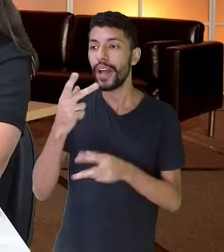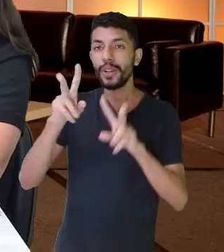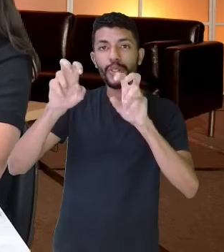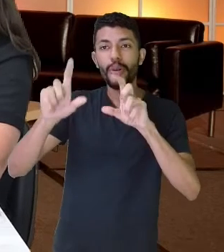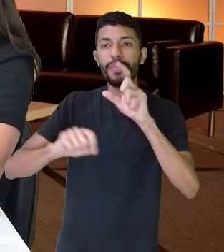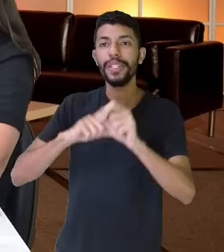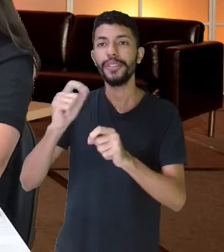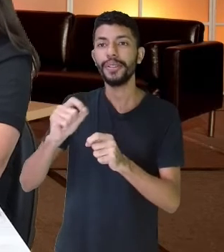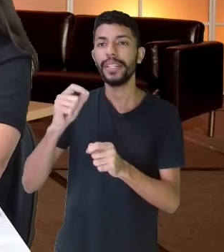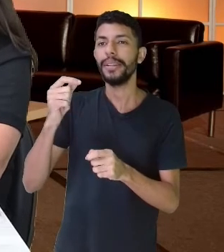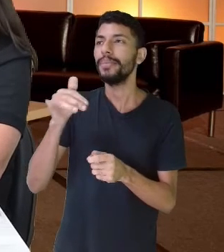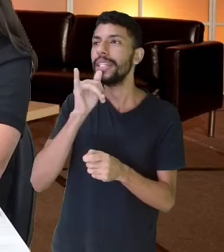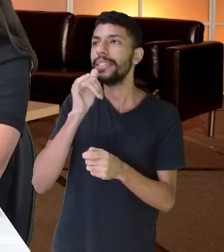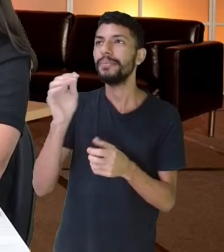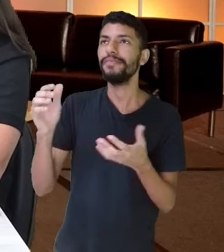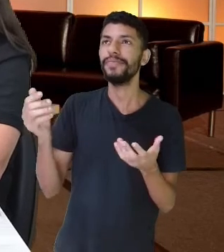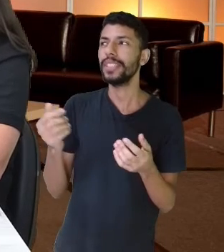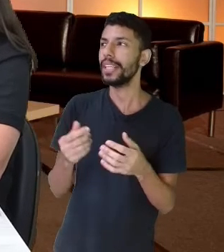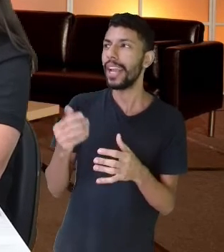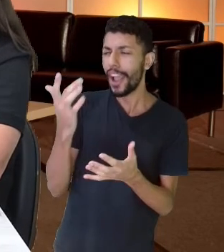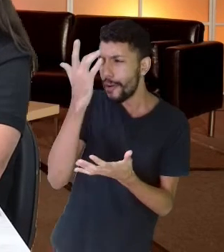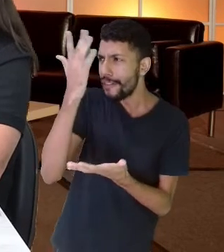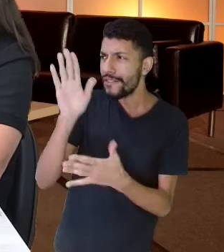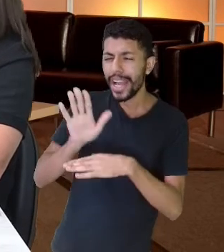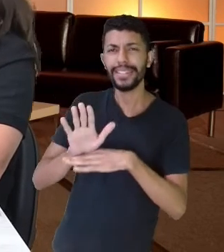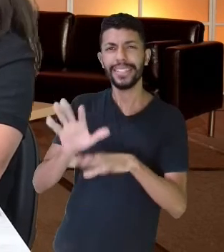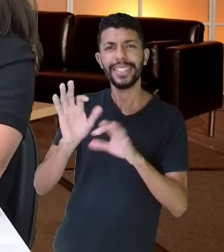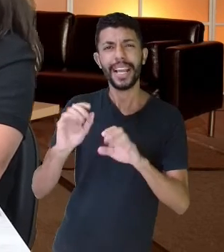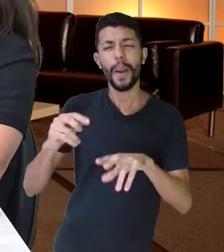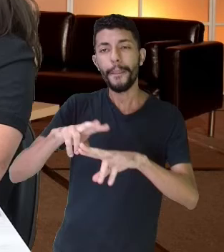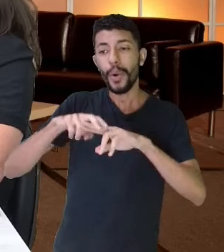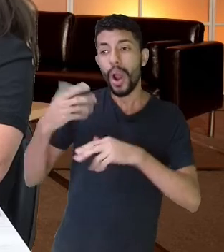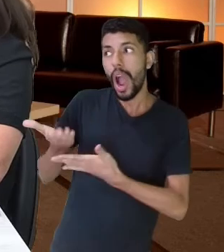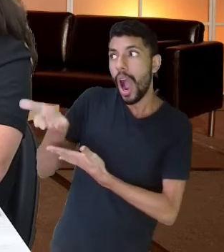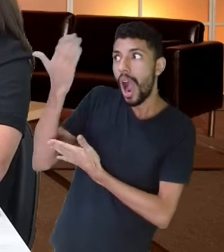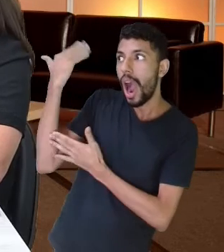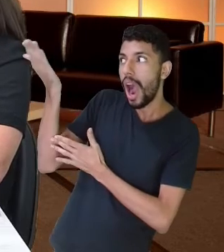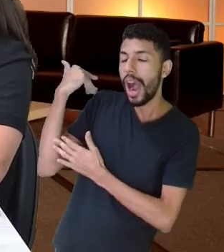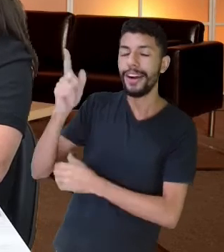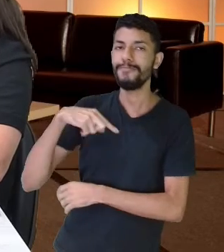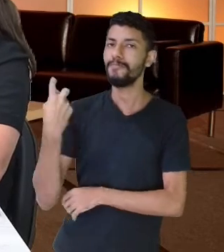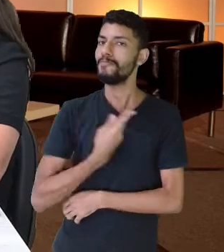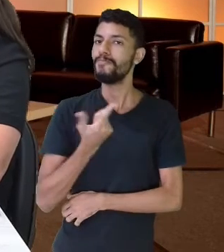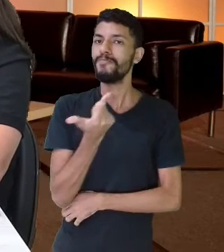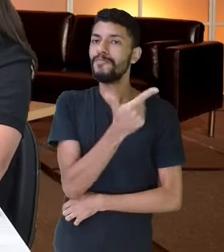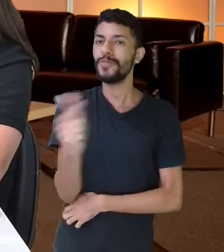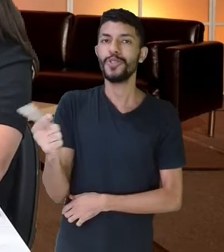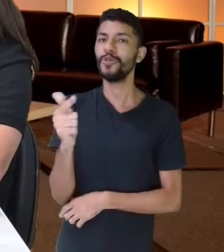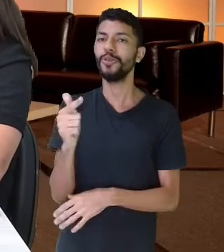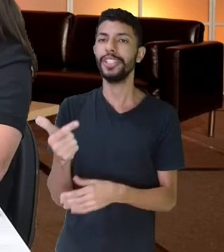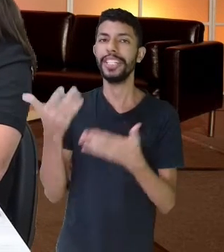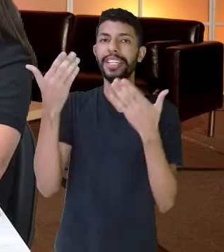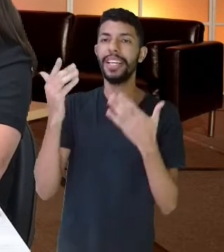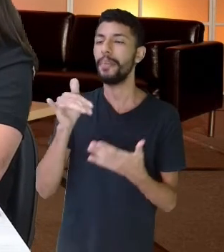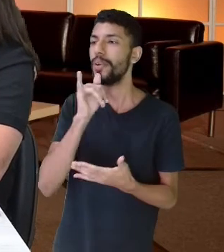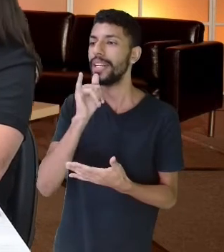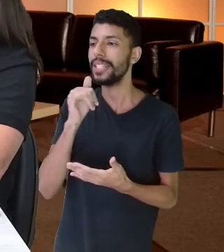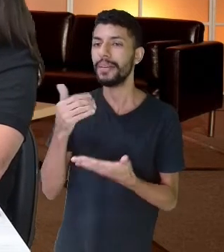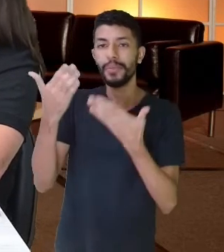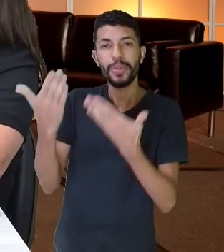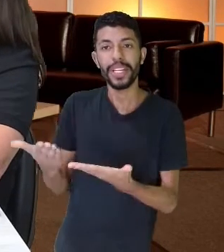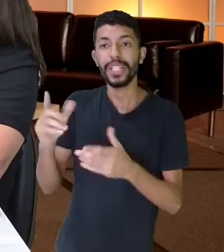mas é uma facilidade, não é, Helena? Porque antigamente nós não tínhamos esse privilégio de ter os nossos